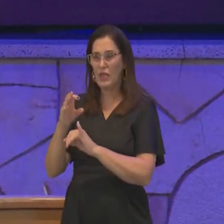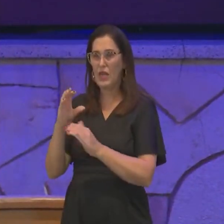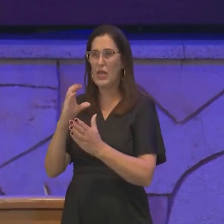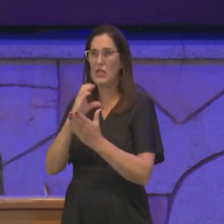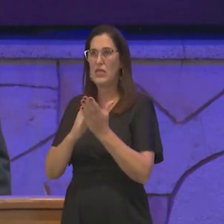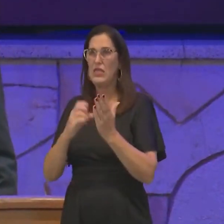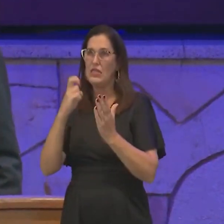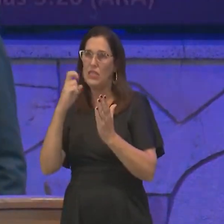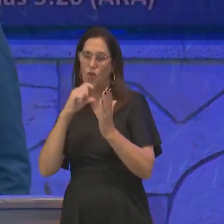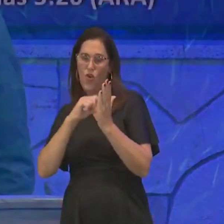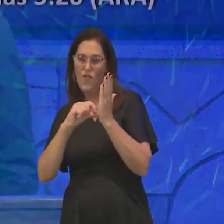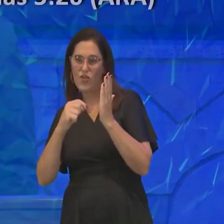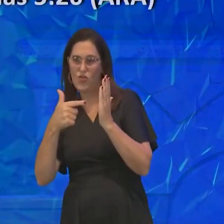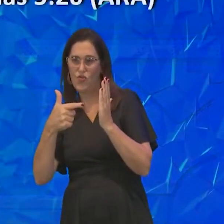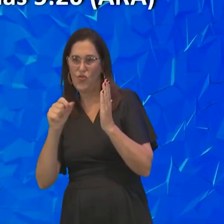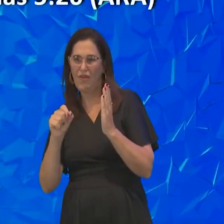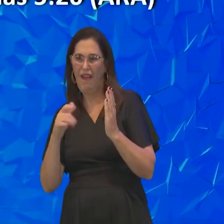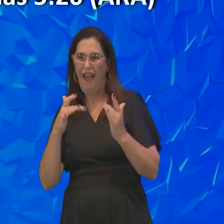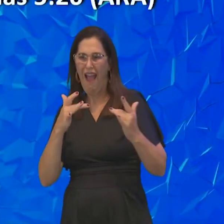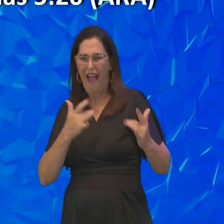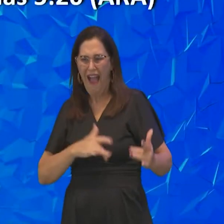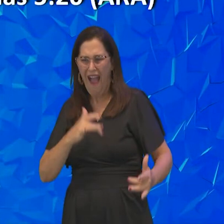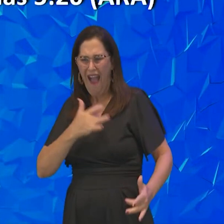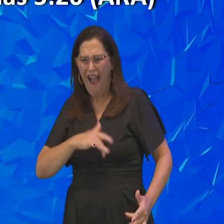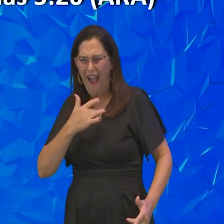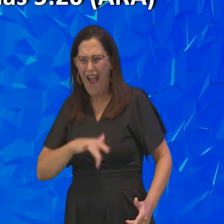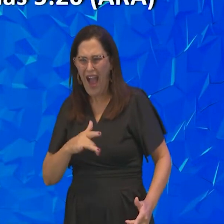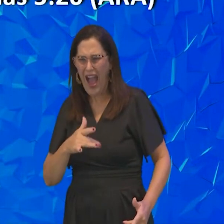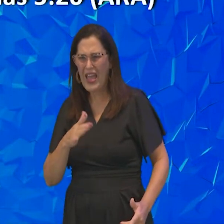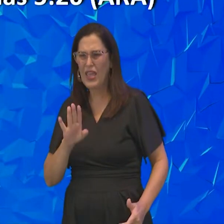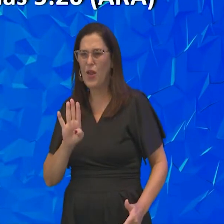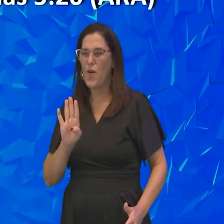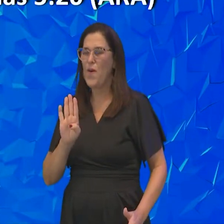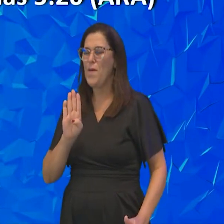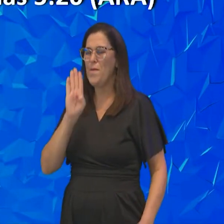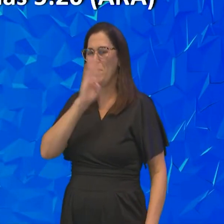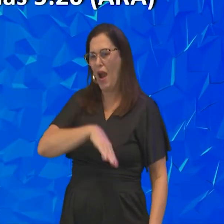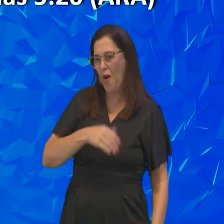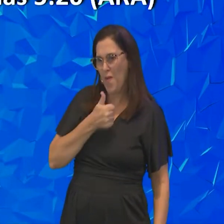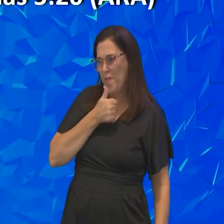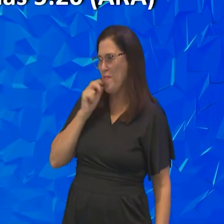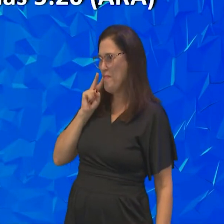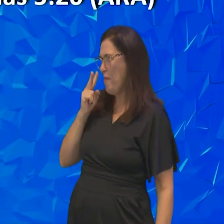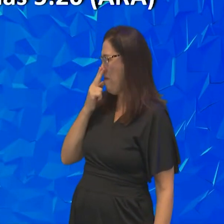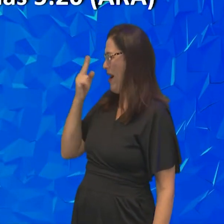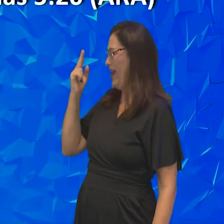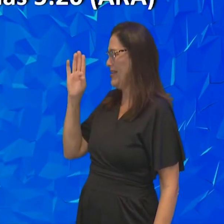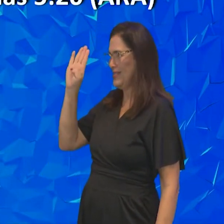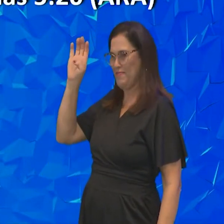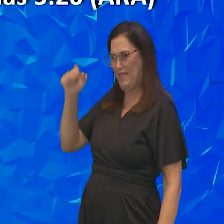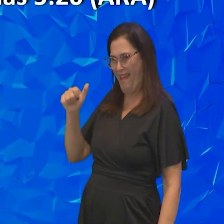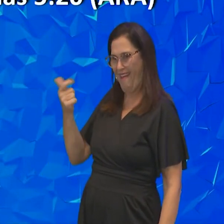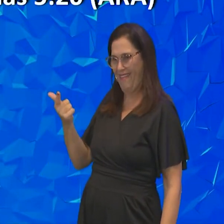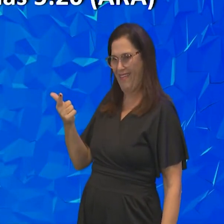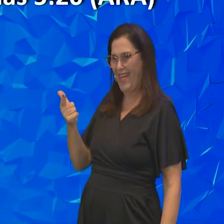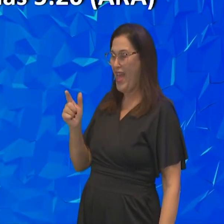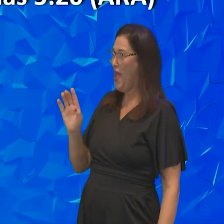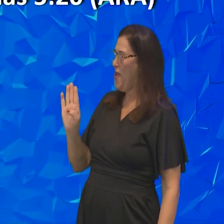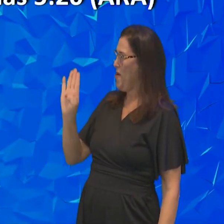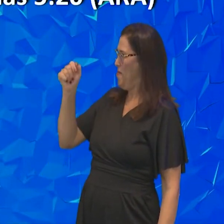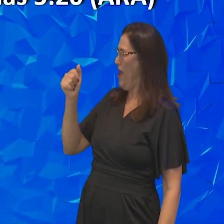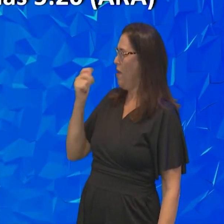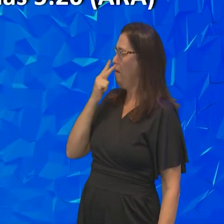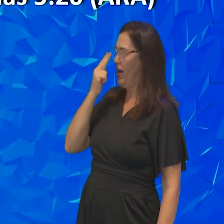diz assim, ai dos que ao mal chamam de bem e ao bem mal, que fazem da escuridade luz e da